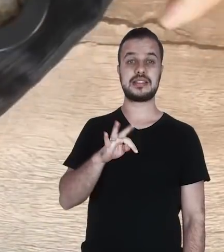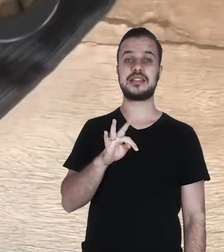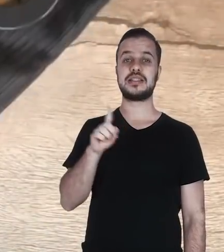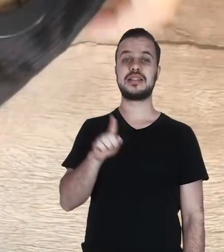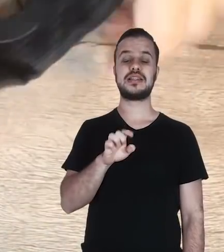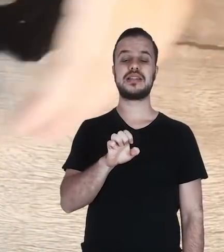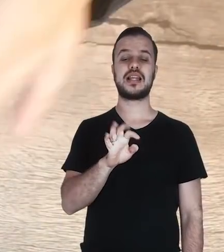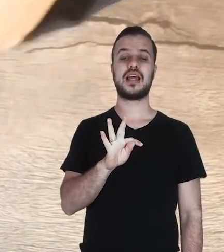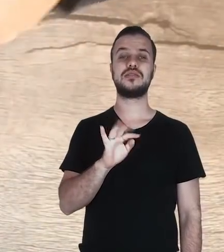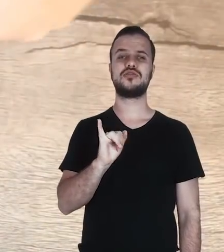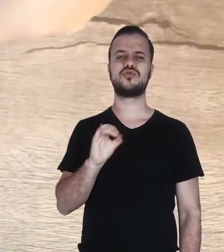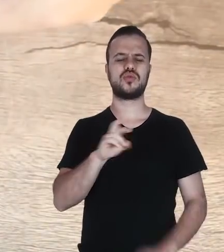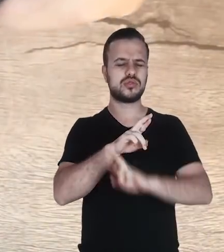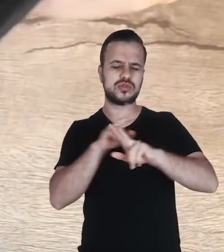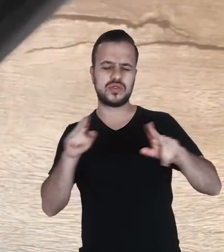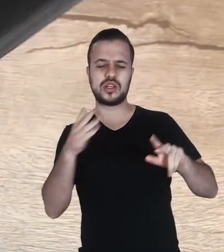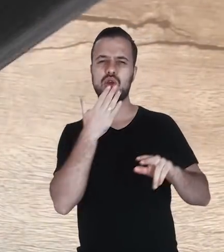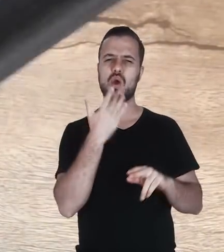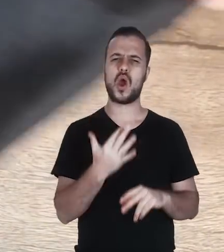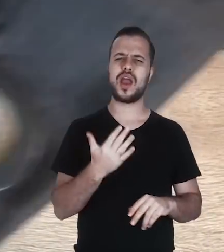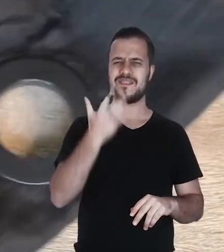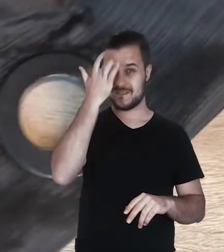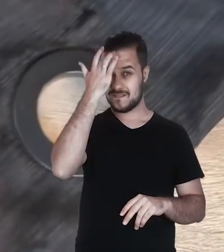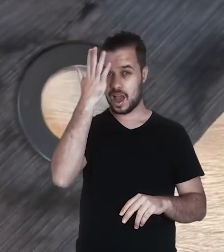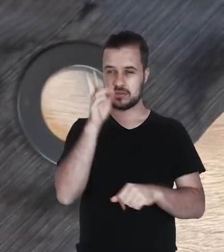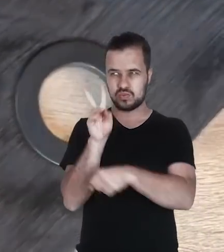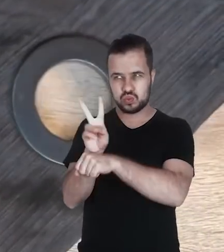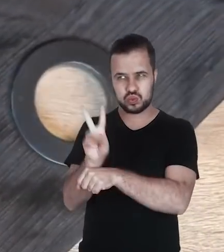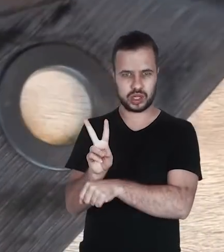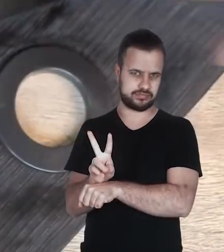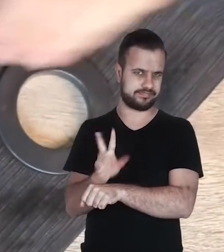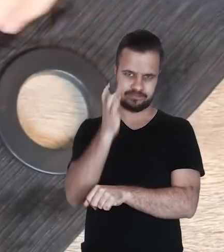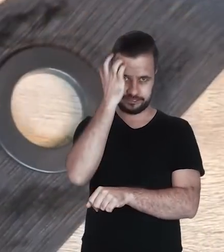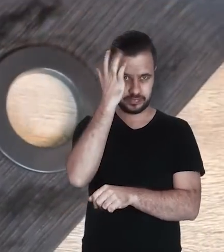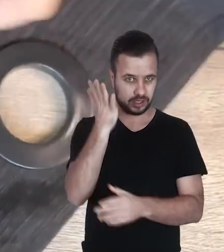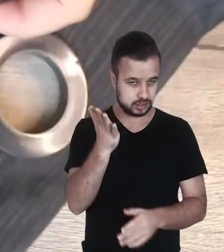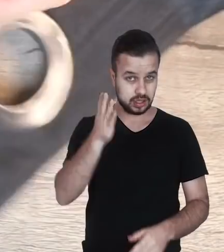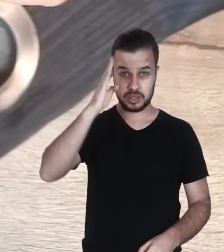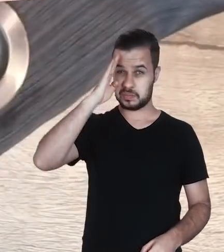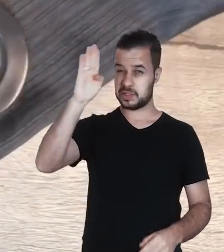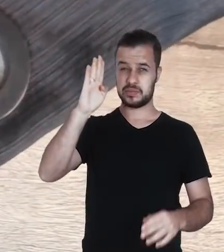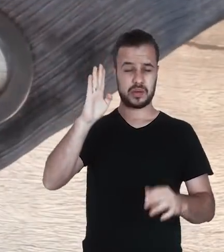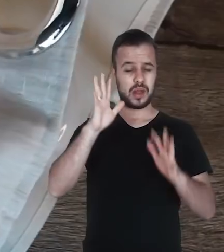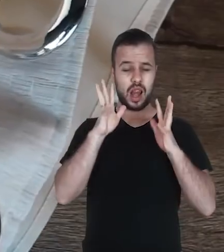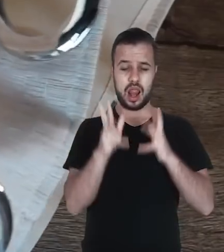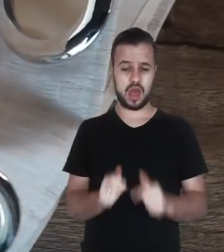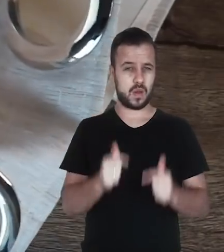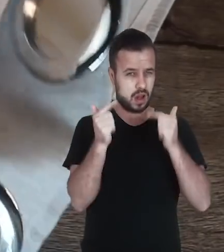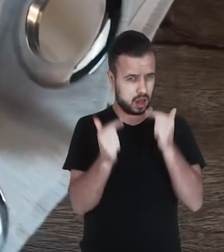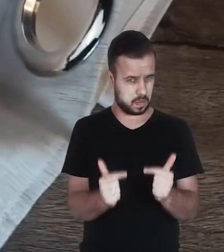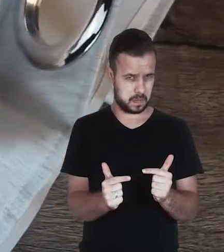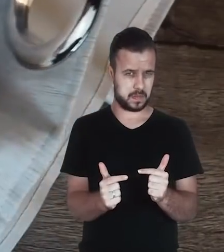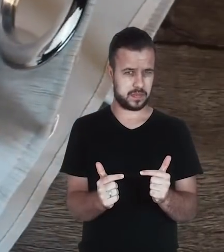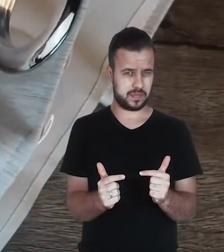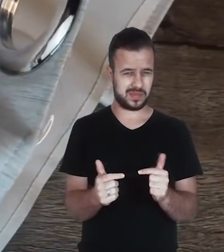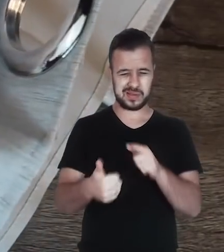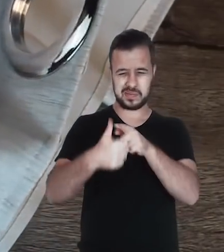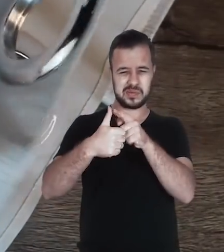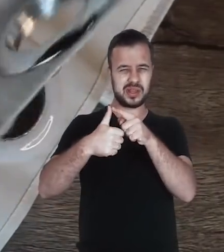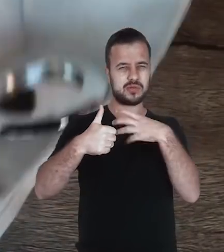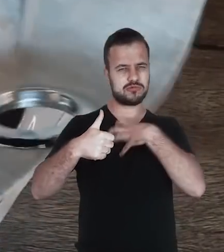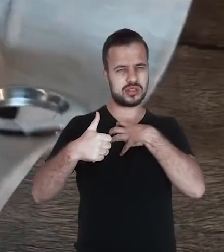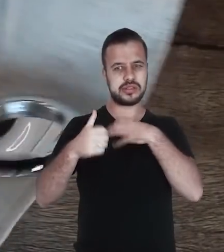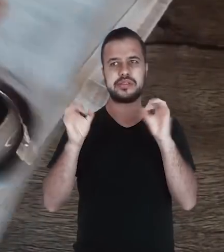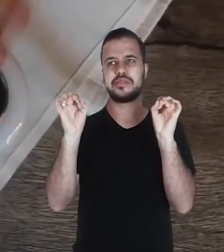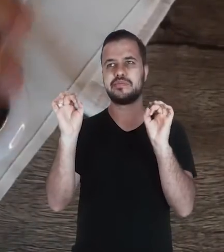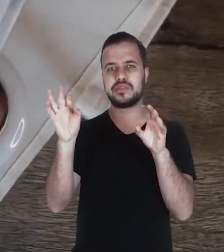ser muito mais fácil de fazer a manutenção dessas cortinas, principalmente na questão de lavagem. Os tecidos naturais precisam de uma